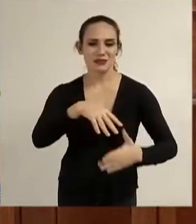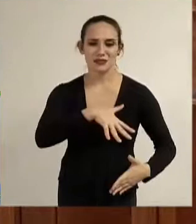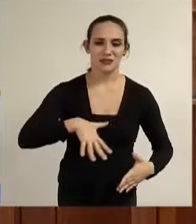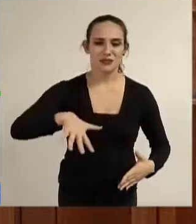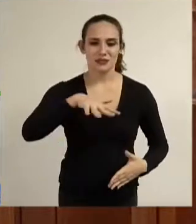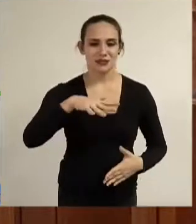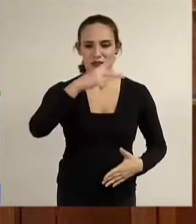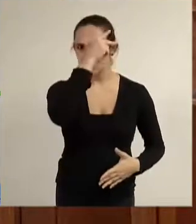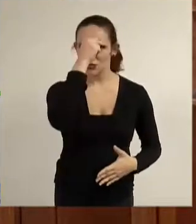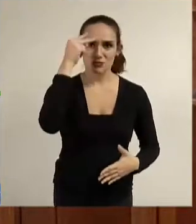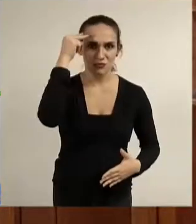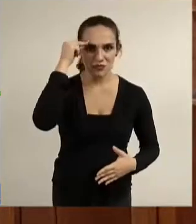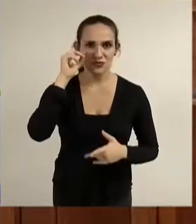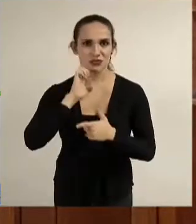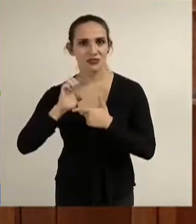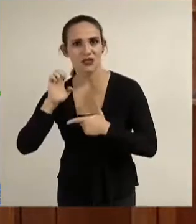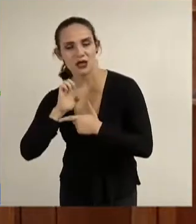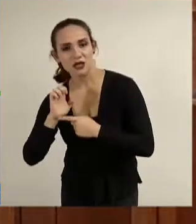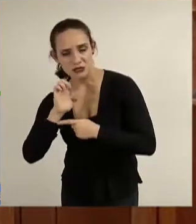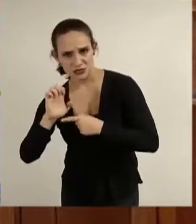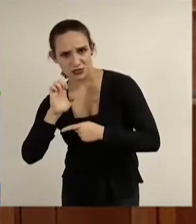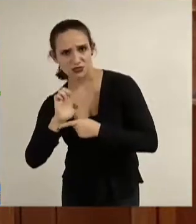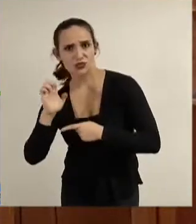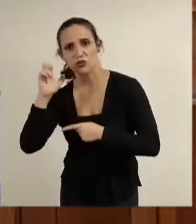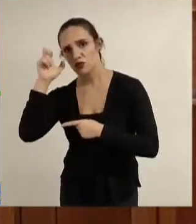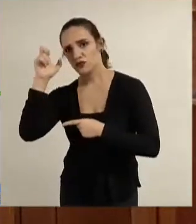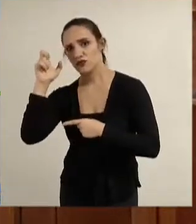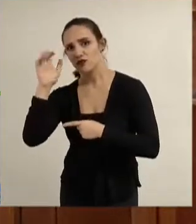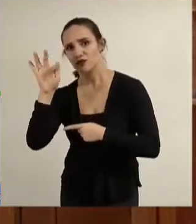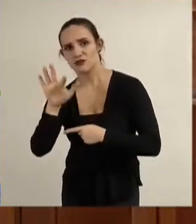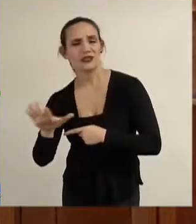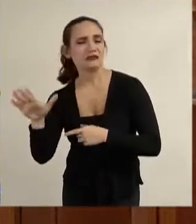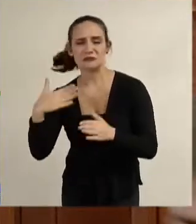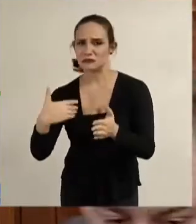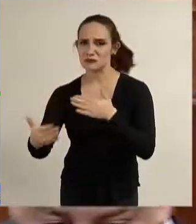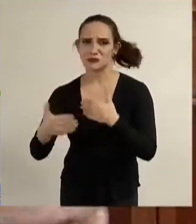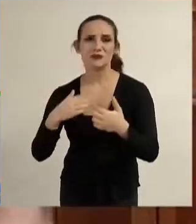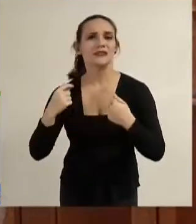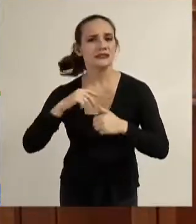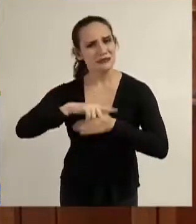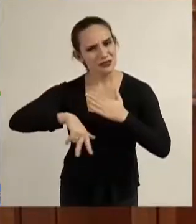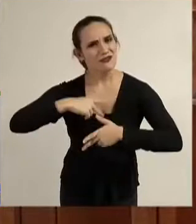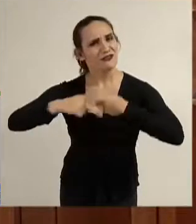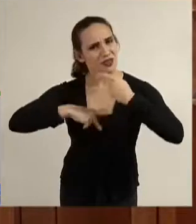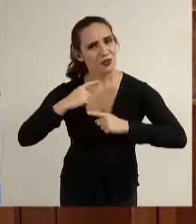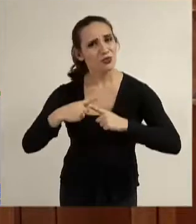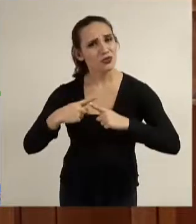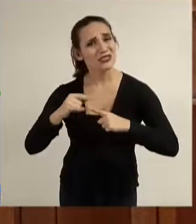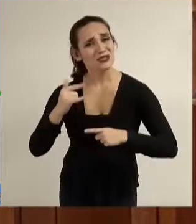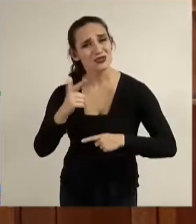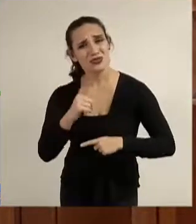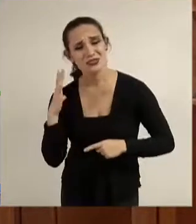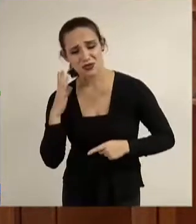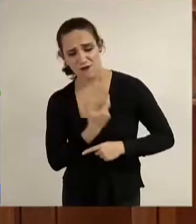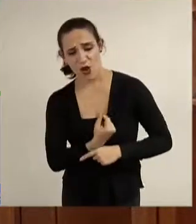municipal, estadual e federal, porque se nós salvarmos uma vida, eu tenho certeza que nós estamos fazendo